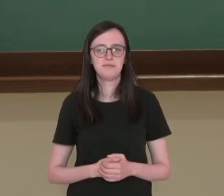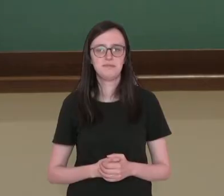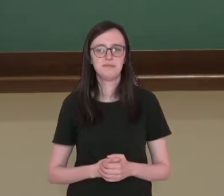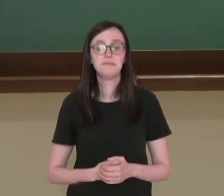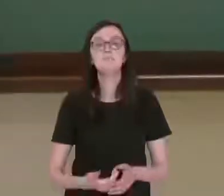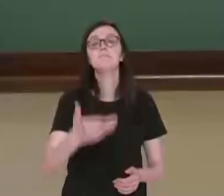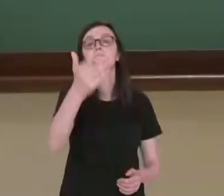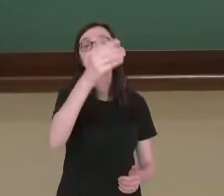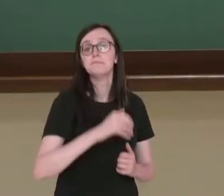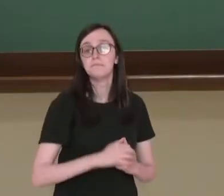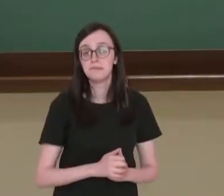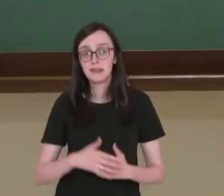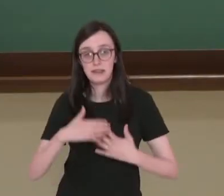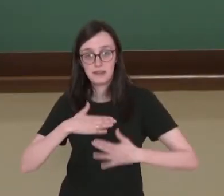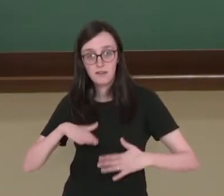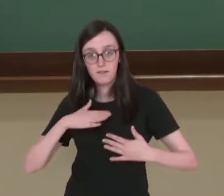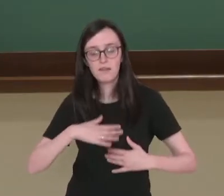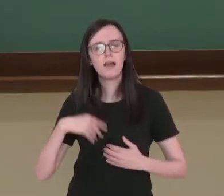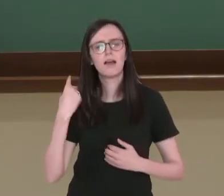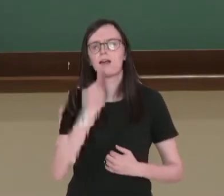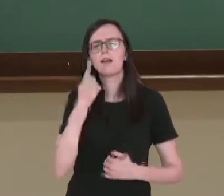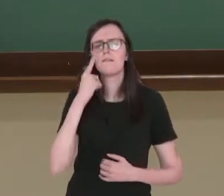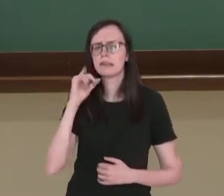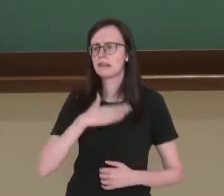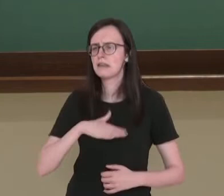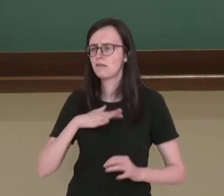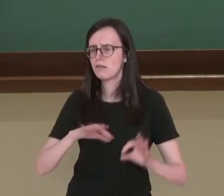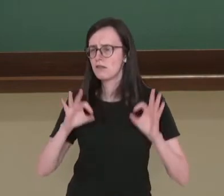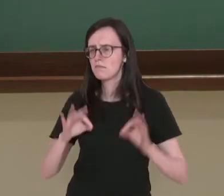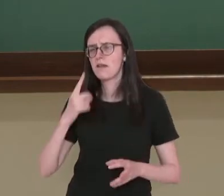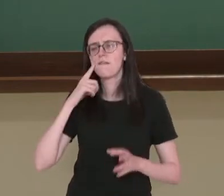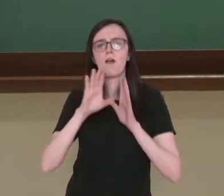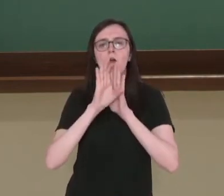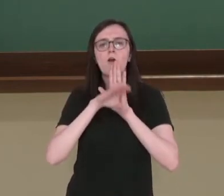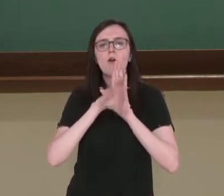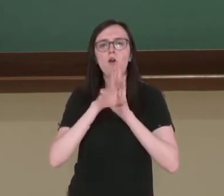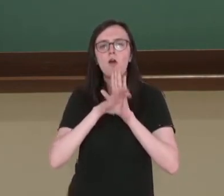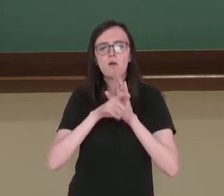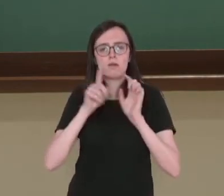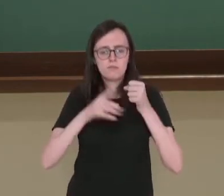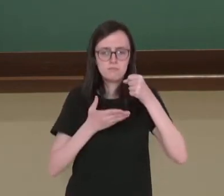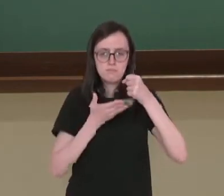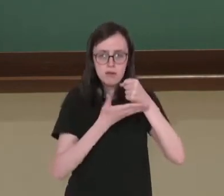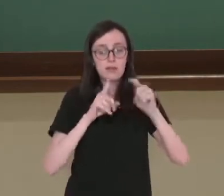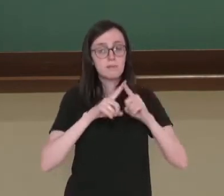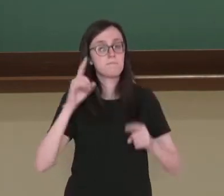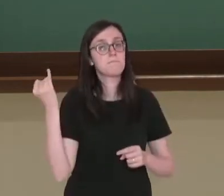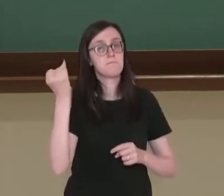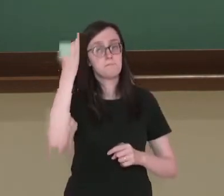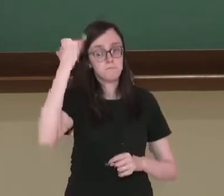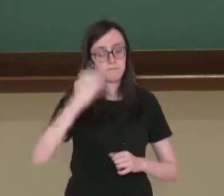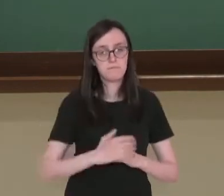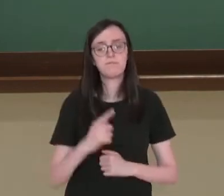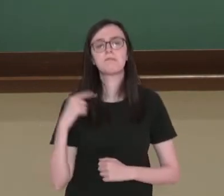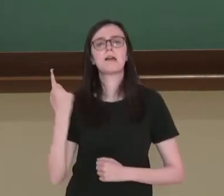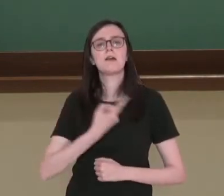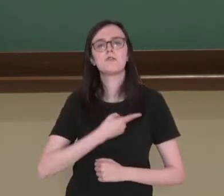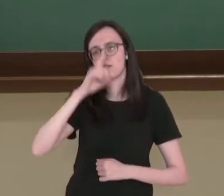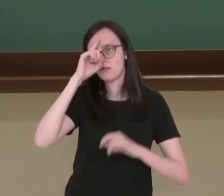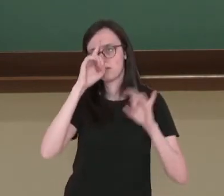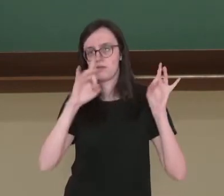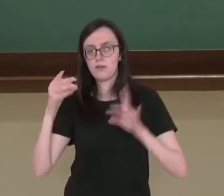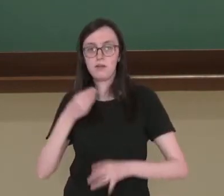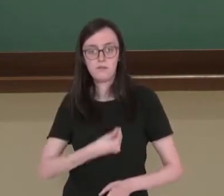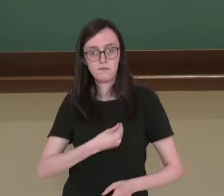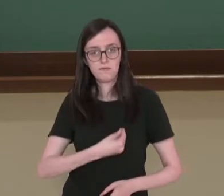E aí, galera, tranquilo? Vamos ver se é tranquilo mesmo. Esse conceito é um conceito básico, mas muito importante. E a gente, no dia a dia da